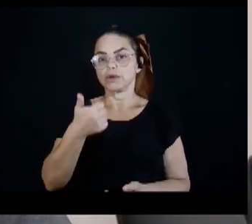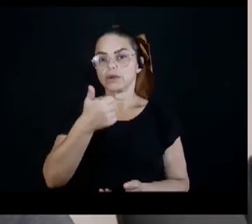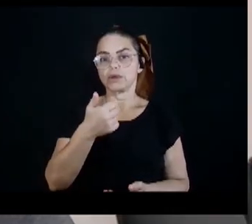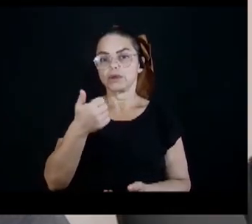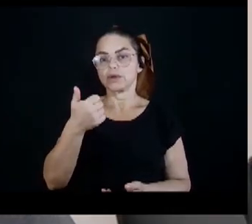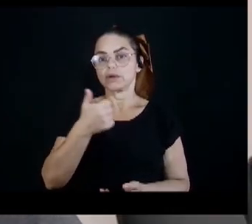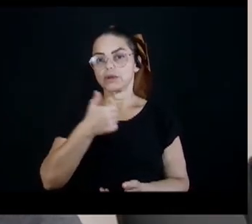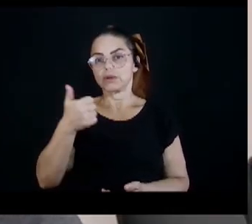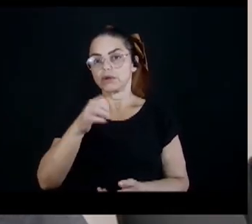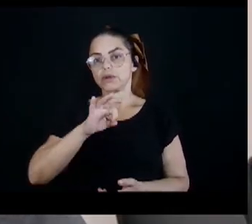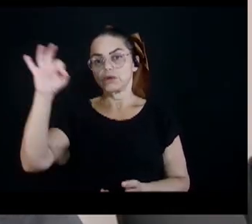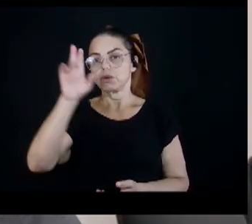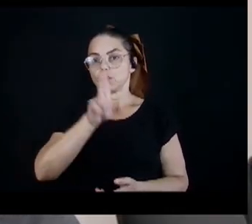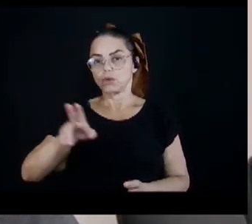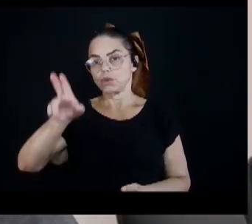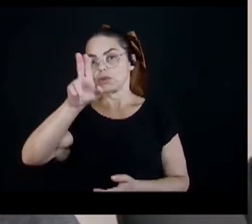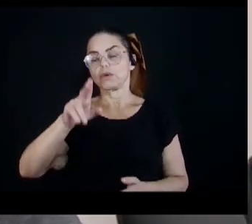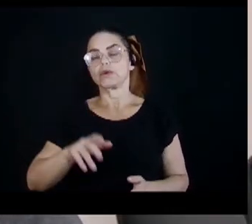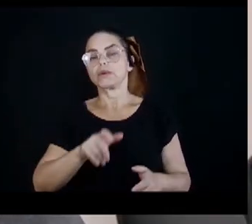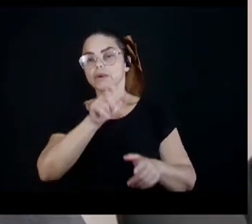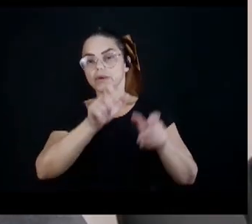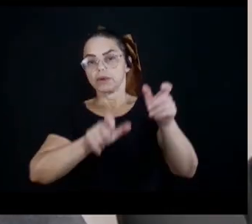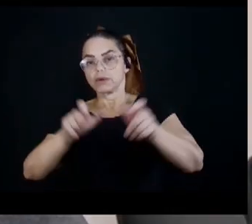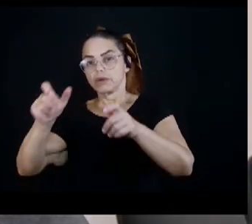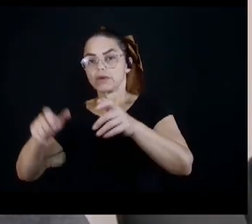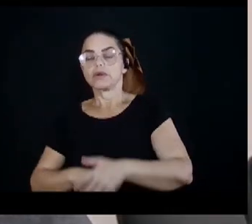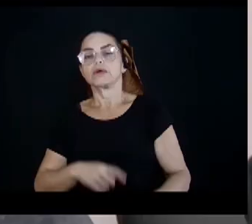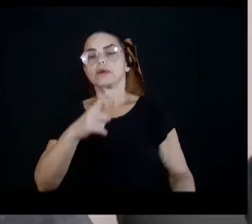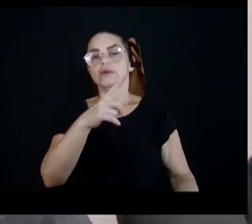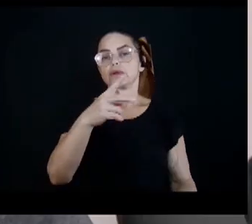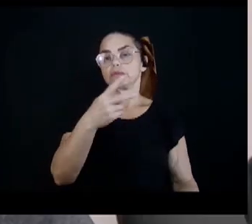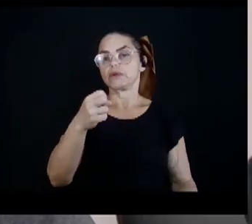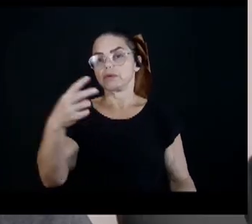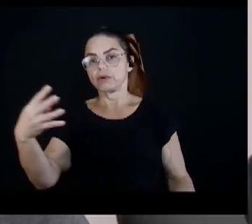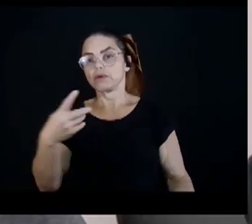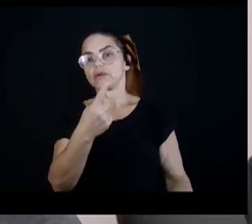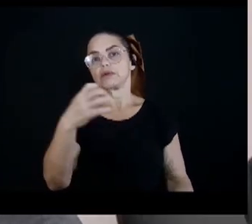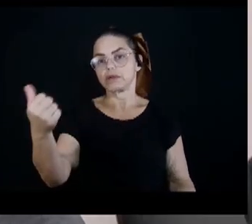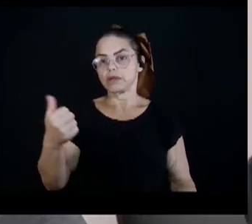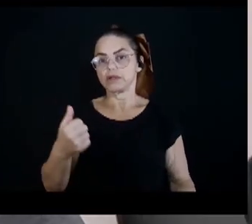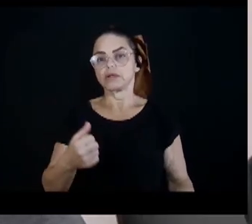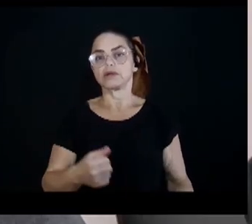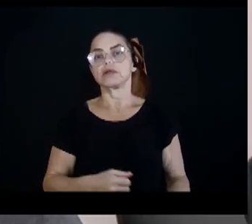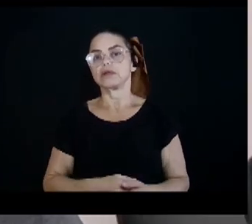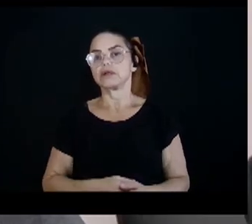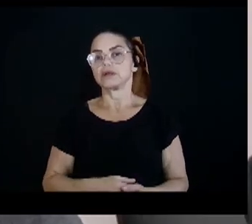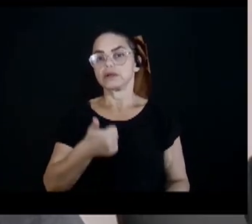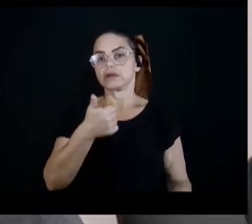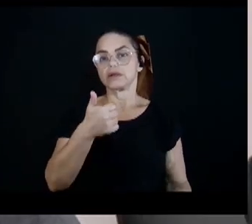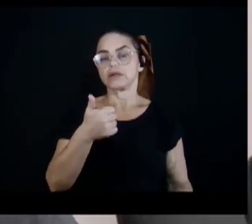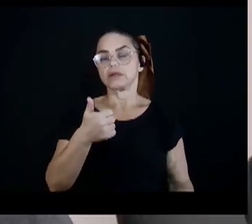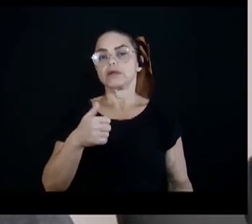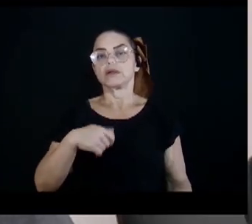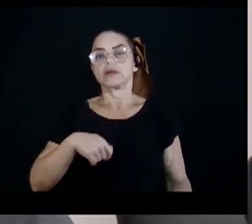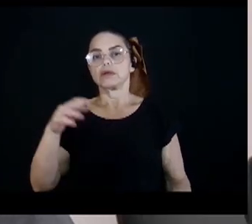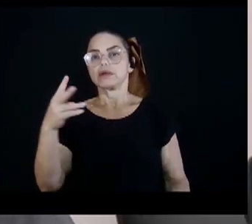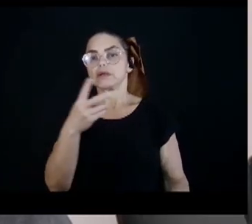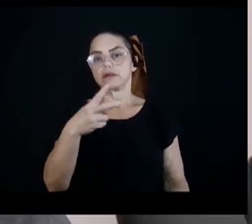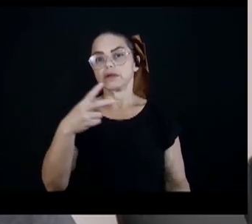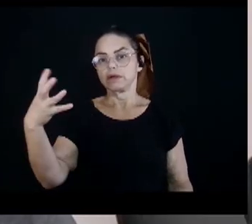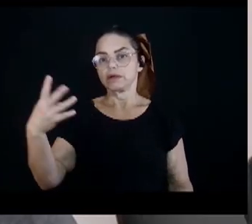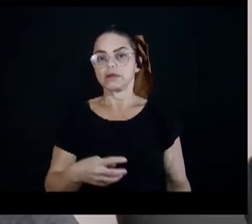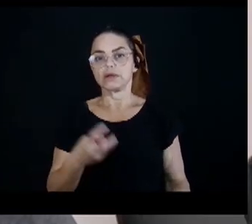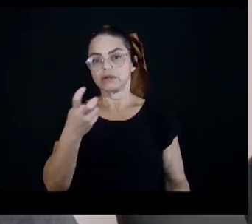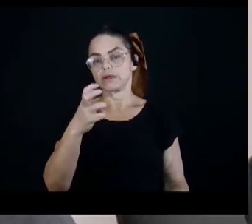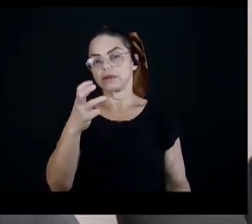utilizando. 2024, 16%. 2025, 6%. A previsão para até 2030 são 35% dos lares